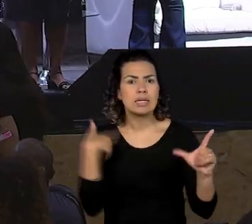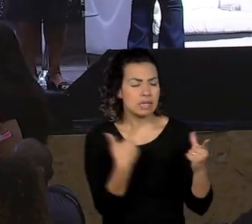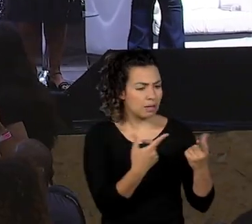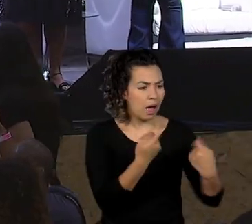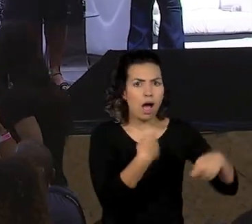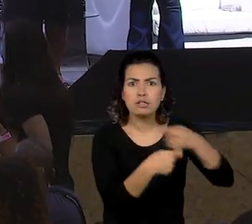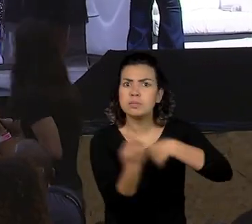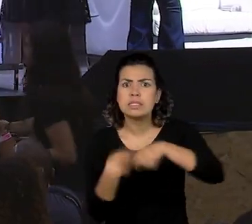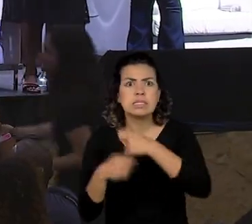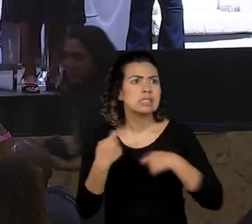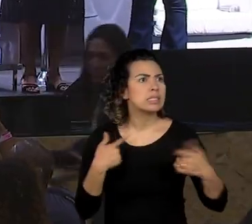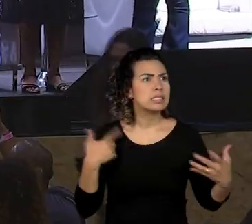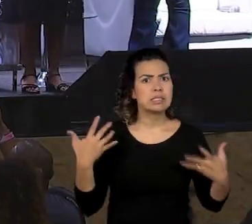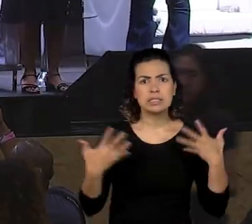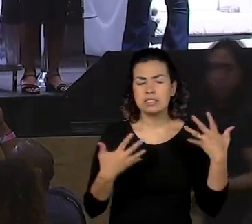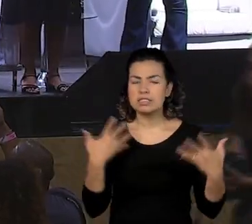recursos.